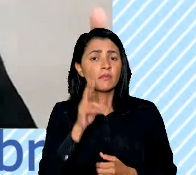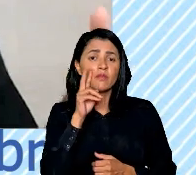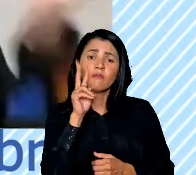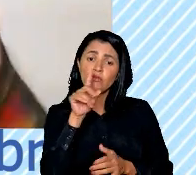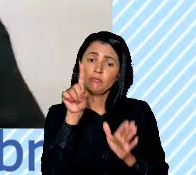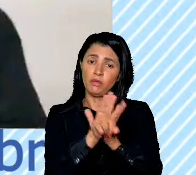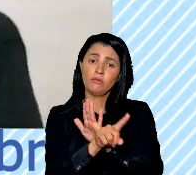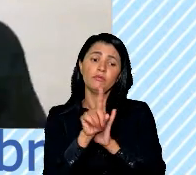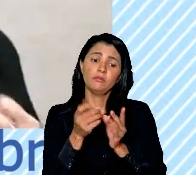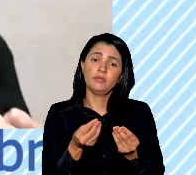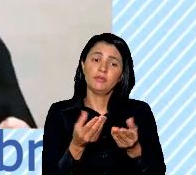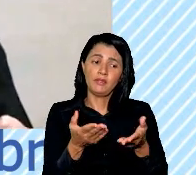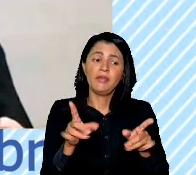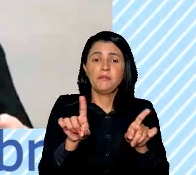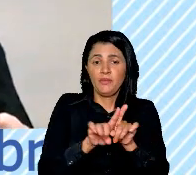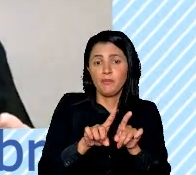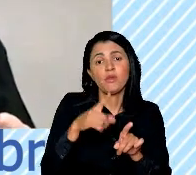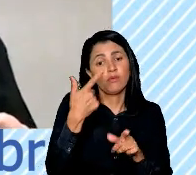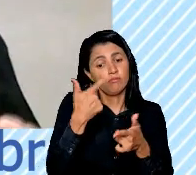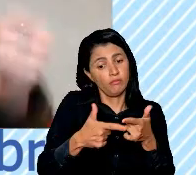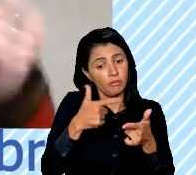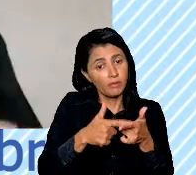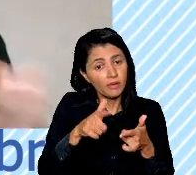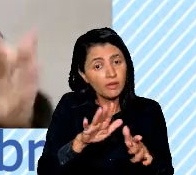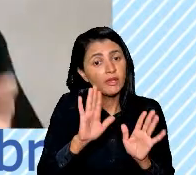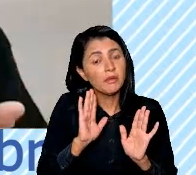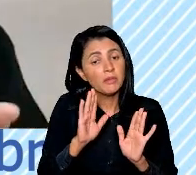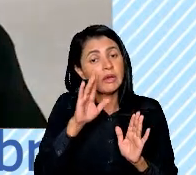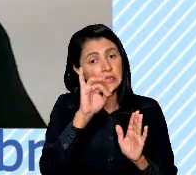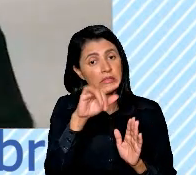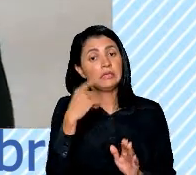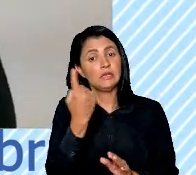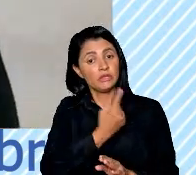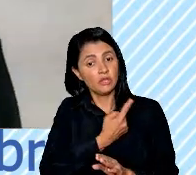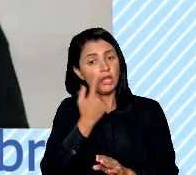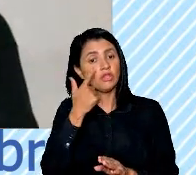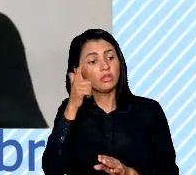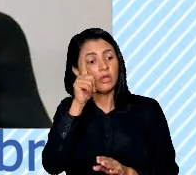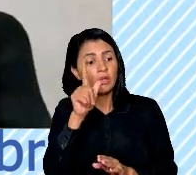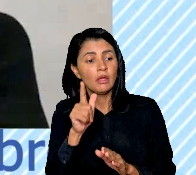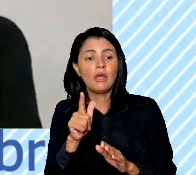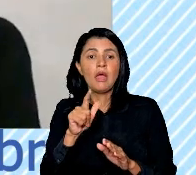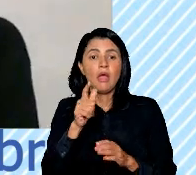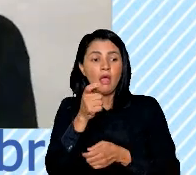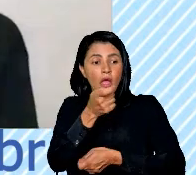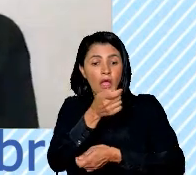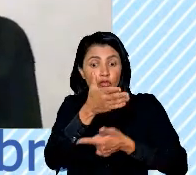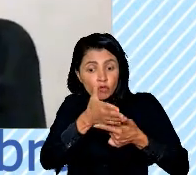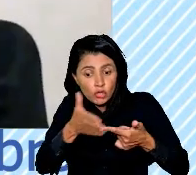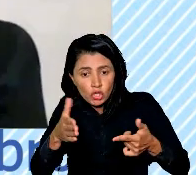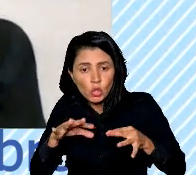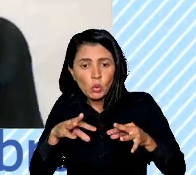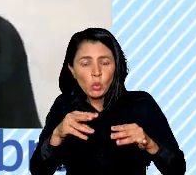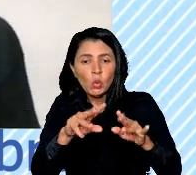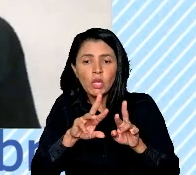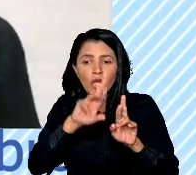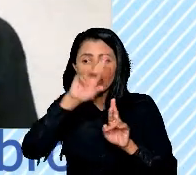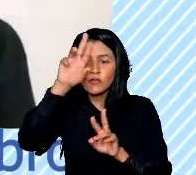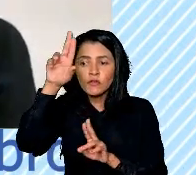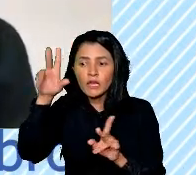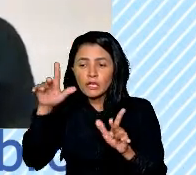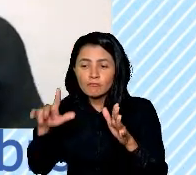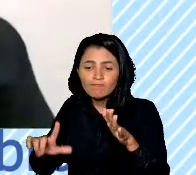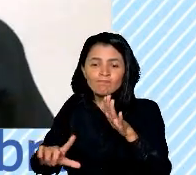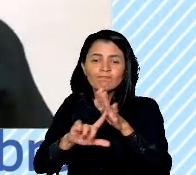pergunta, mas eu deixo também como um problema. Se nós tivermos chegar ao átomo, em que toda a diferença no